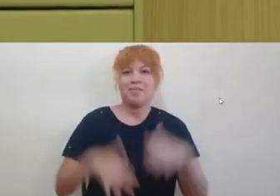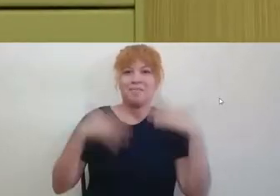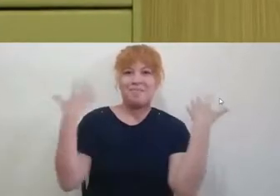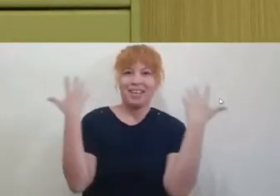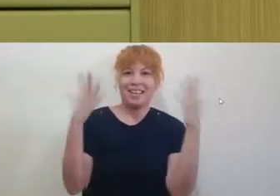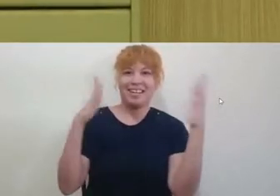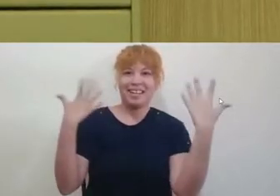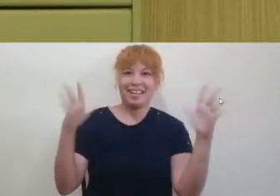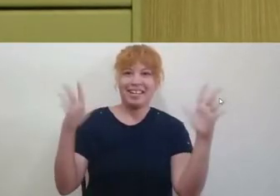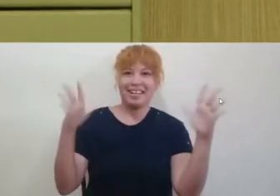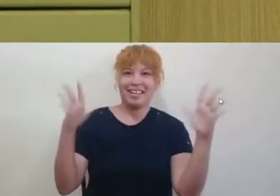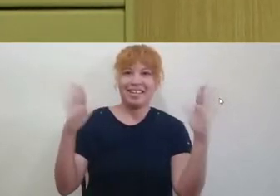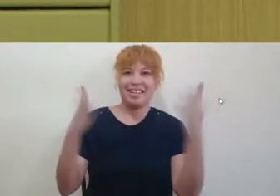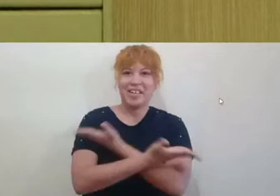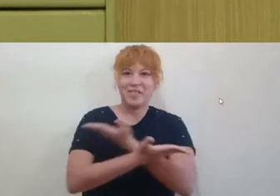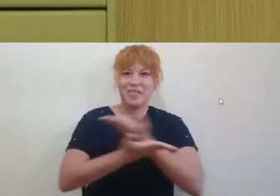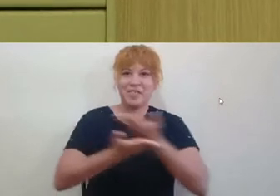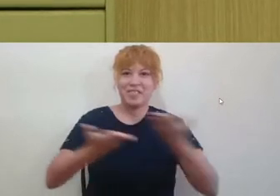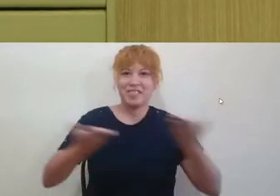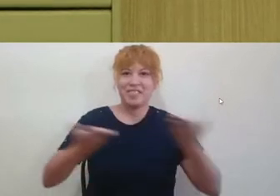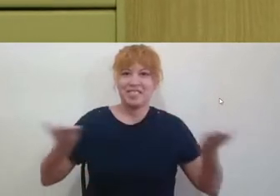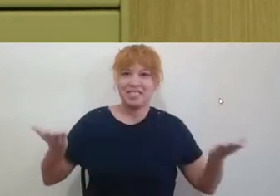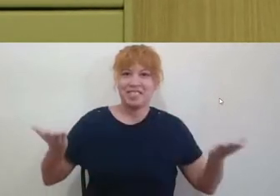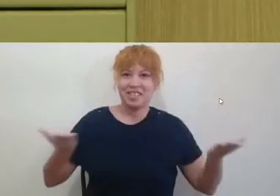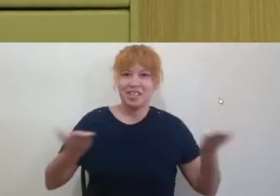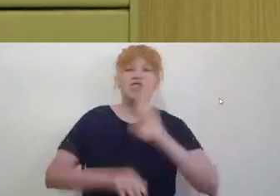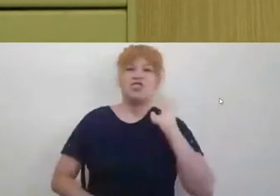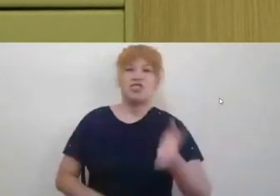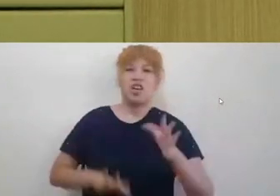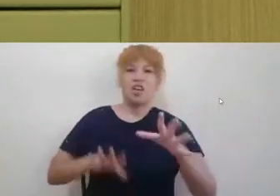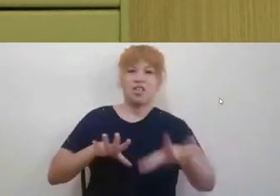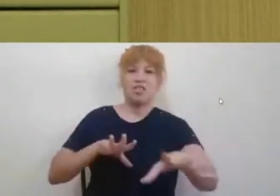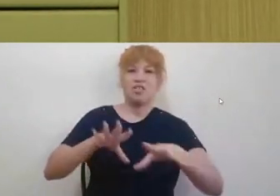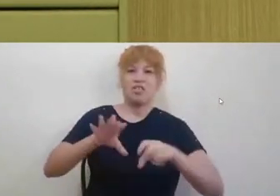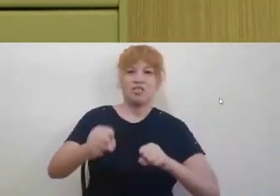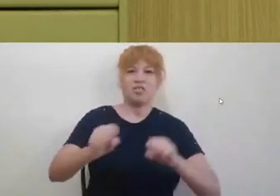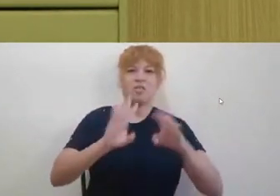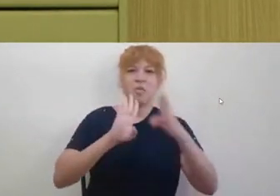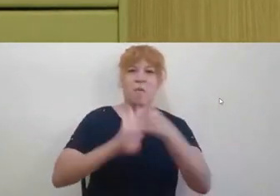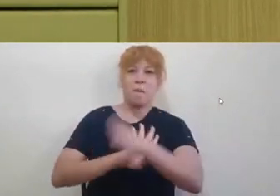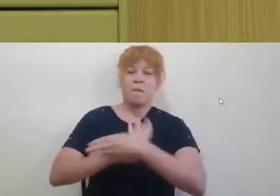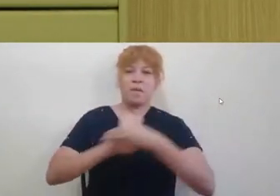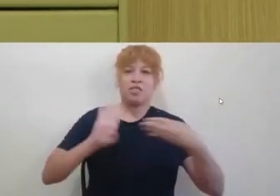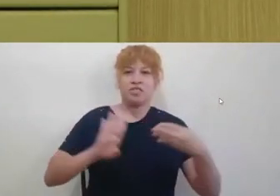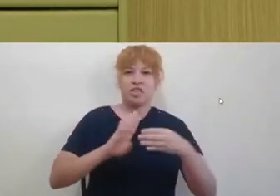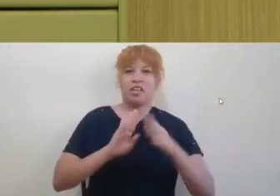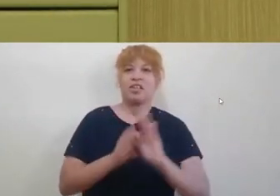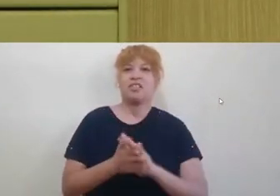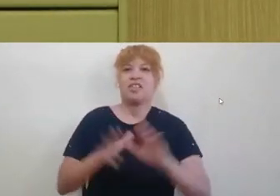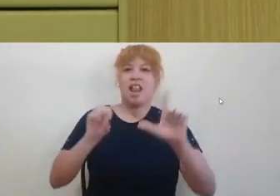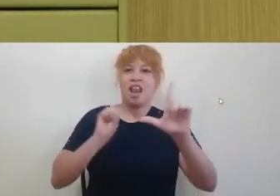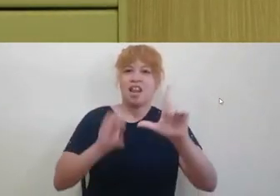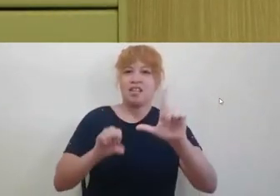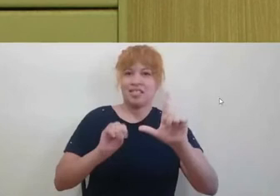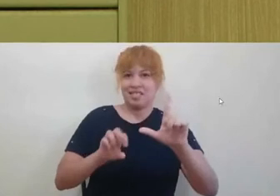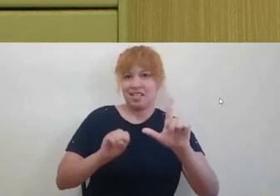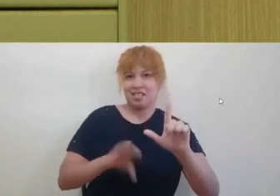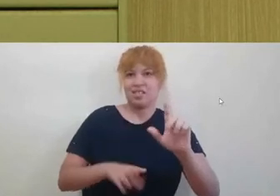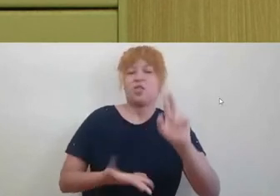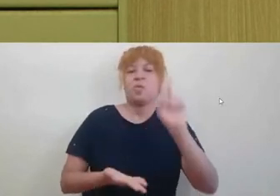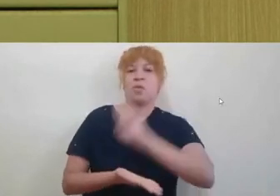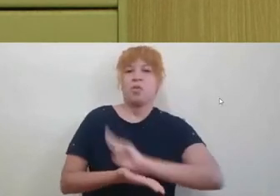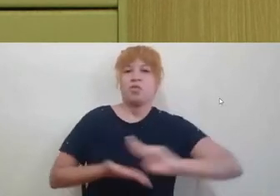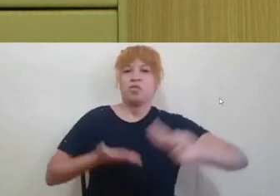Boa tarde a todas e a todos. Gostaria de cumprimentar o nosso reitor, professor Marcelo Brito Carneiro